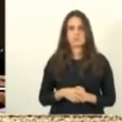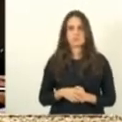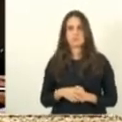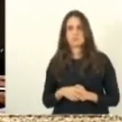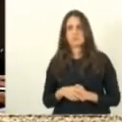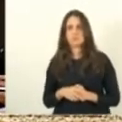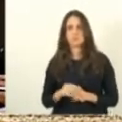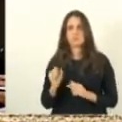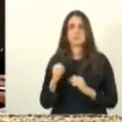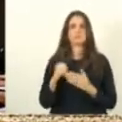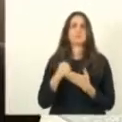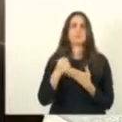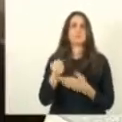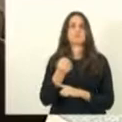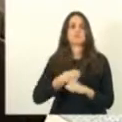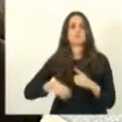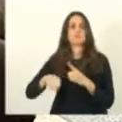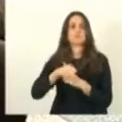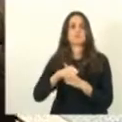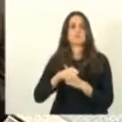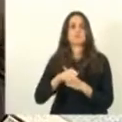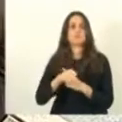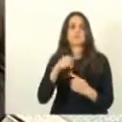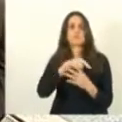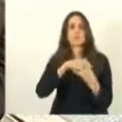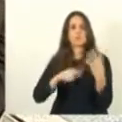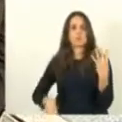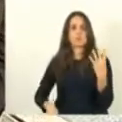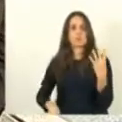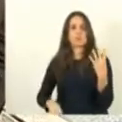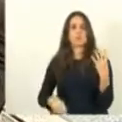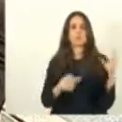É, assistência social. Ele passou pelas quatro comissões já.